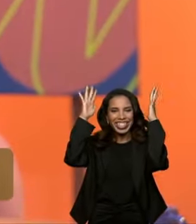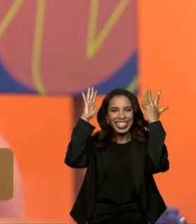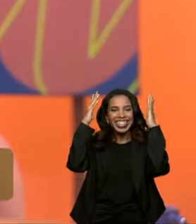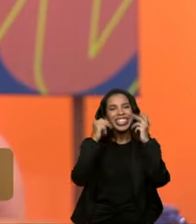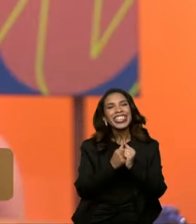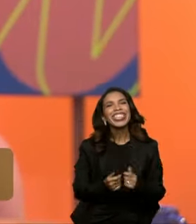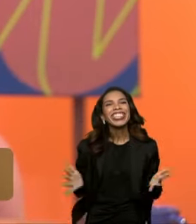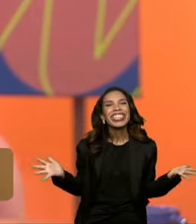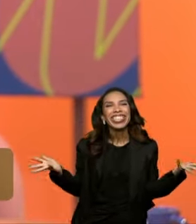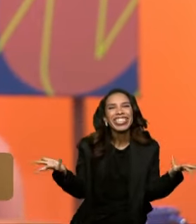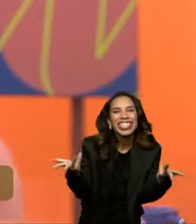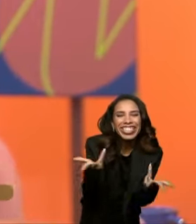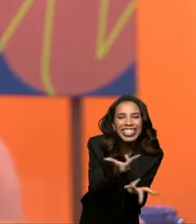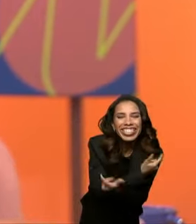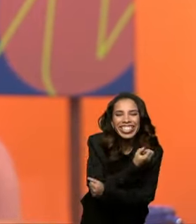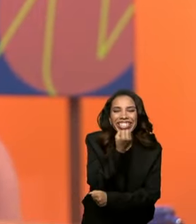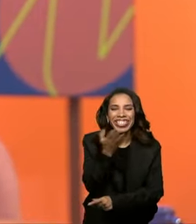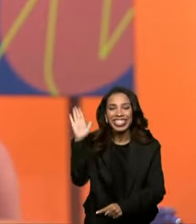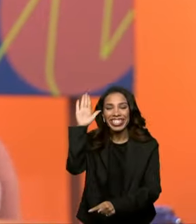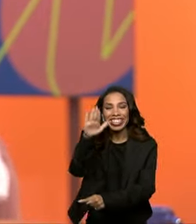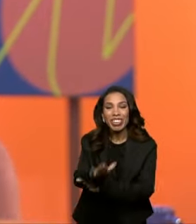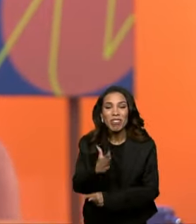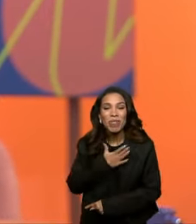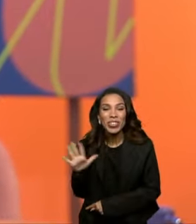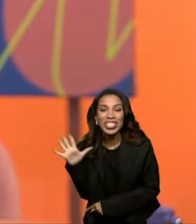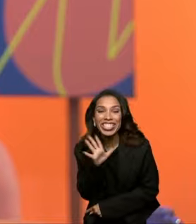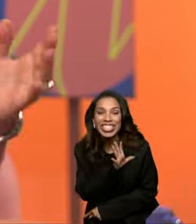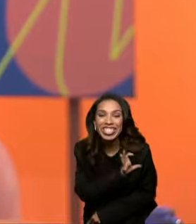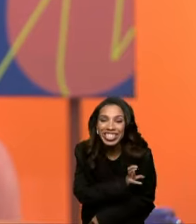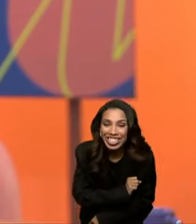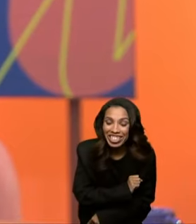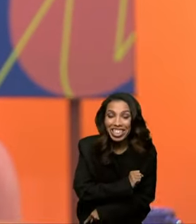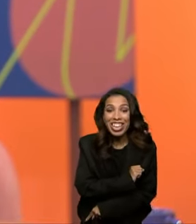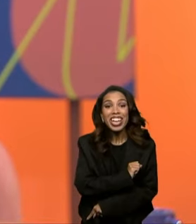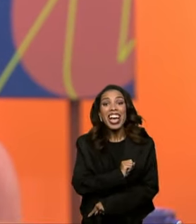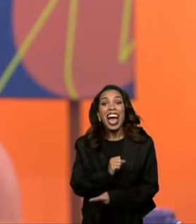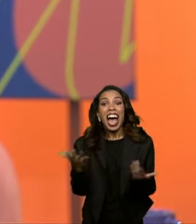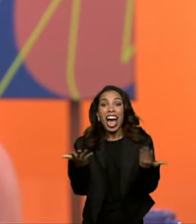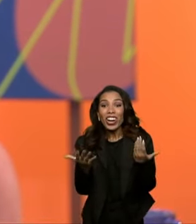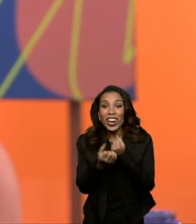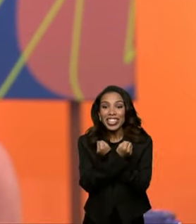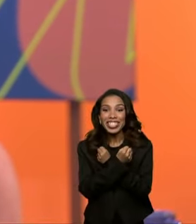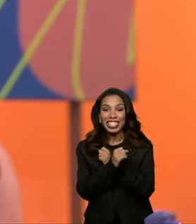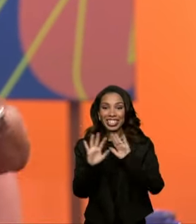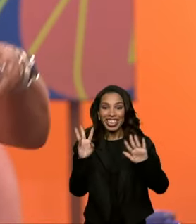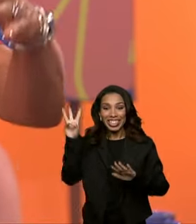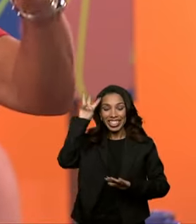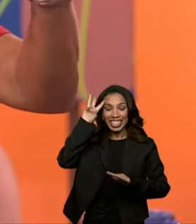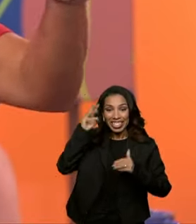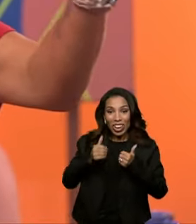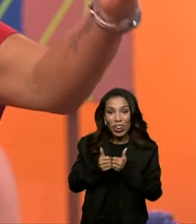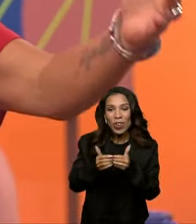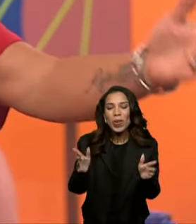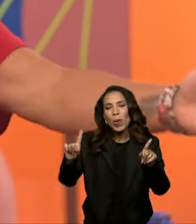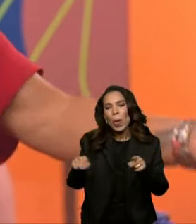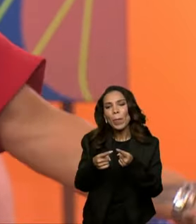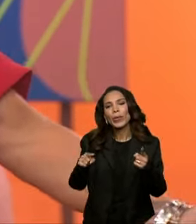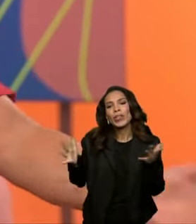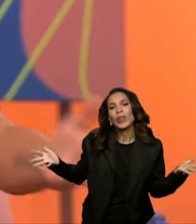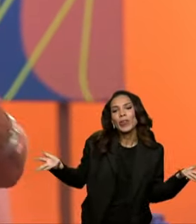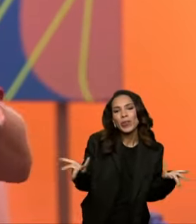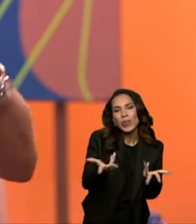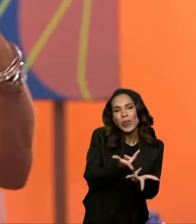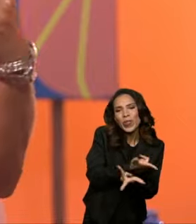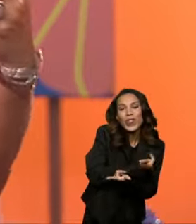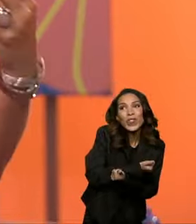Gente, que maravilhoso. Boa tarde, meus amores. O Sem Censura dessa terça-feira começa com essa música maravilhosa